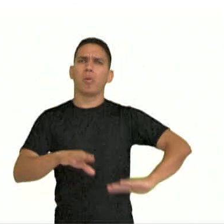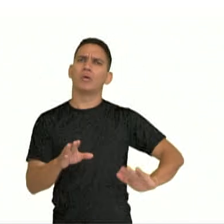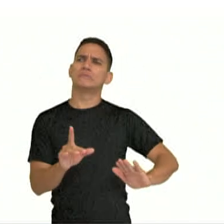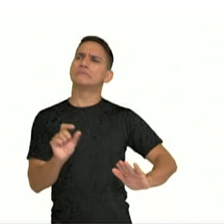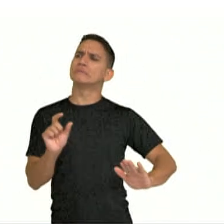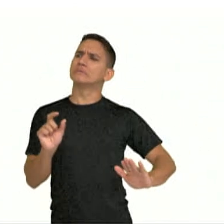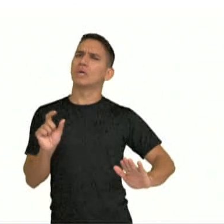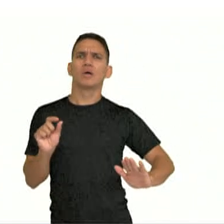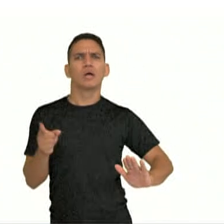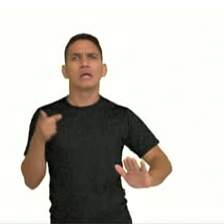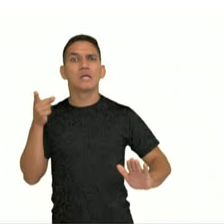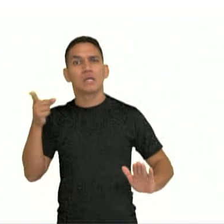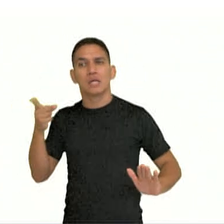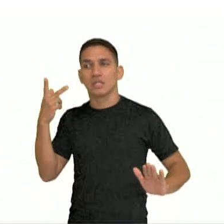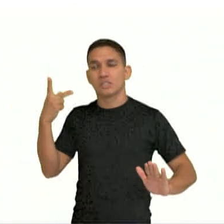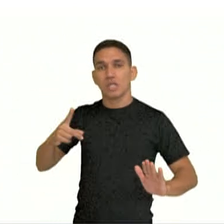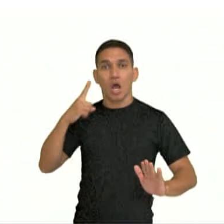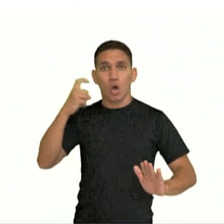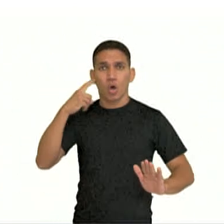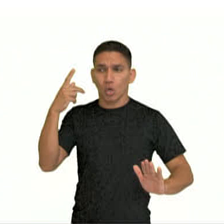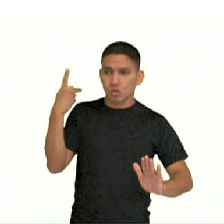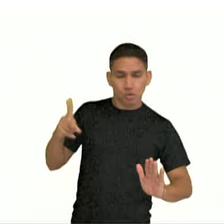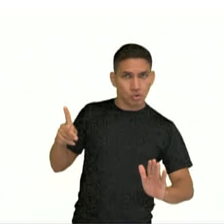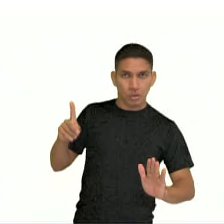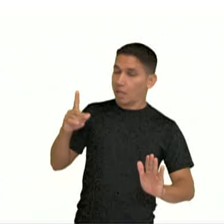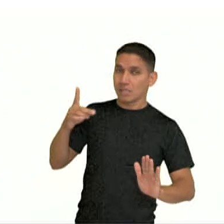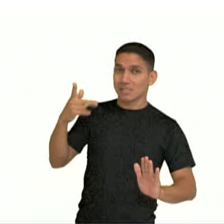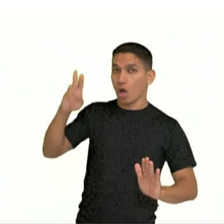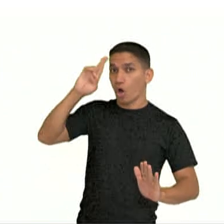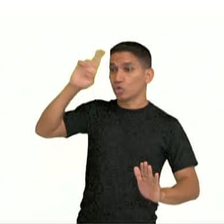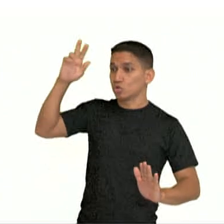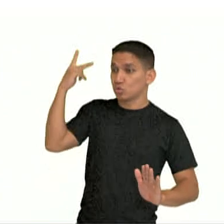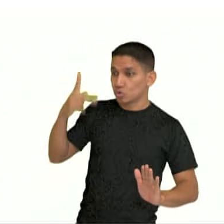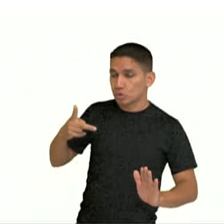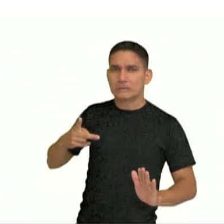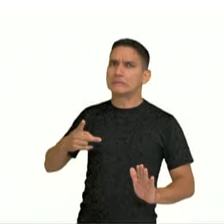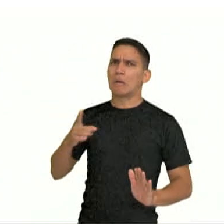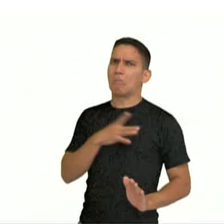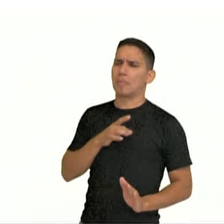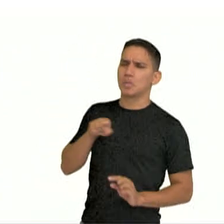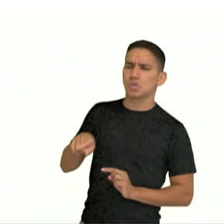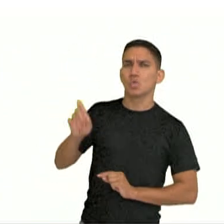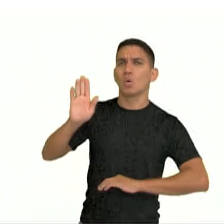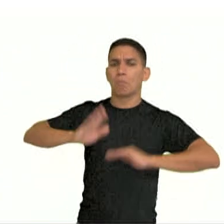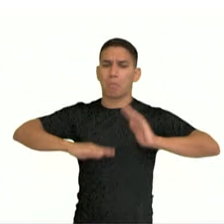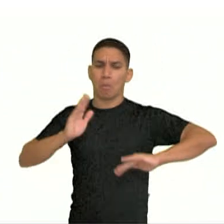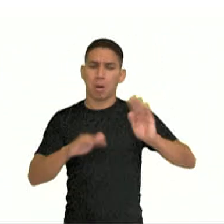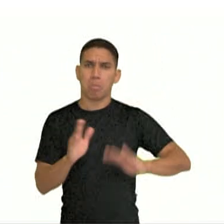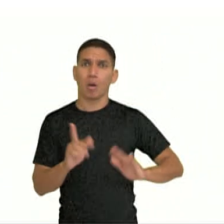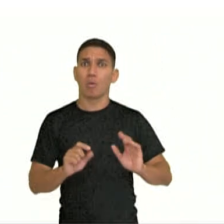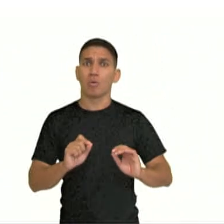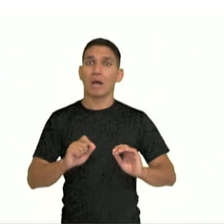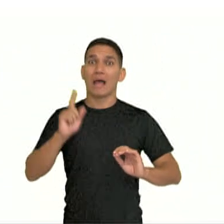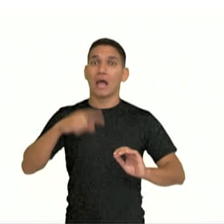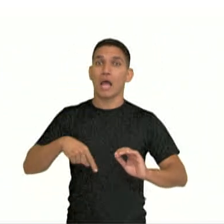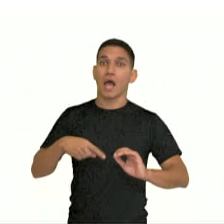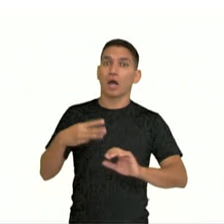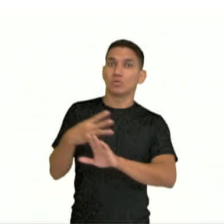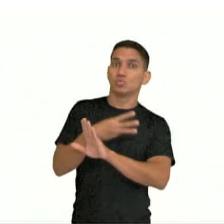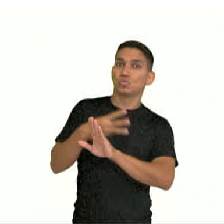foi seus sons pois seus donos tinham medo de que os utilizassem para trocar mensagens